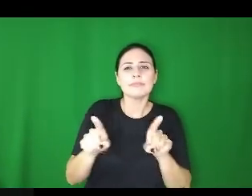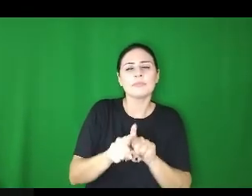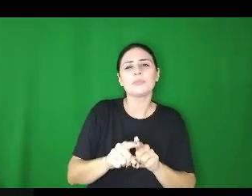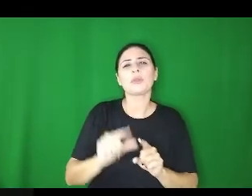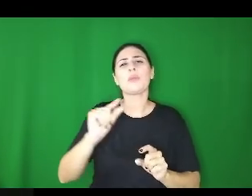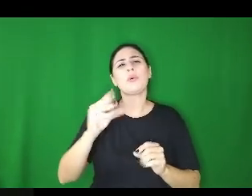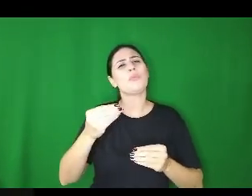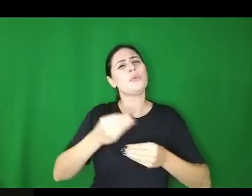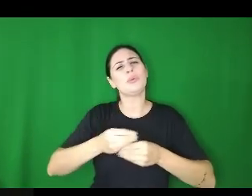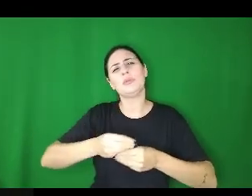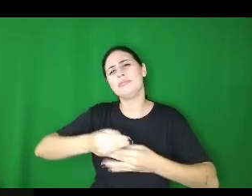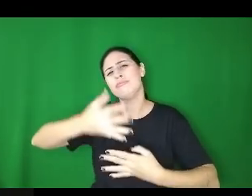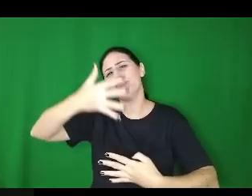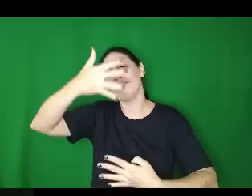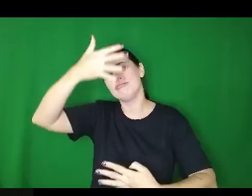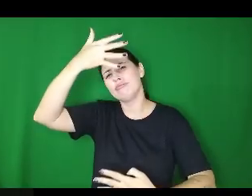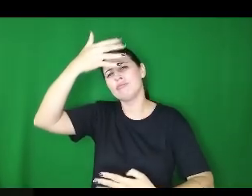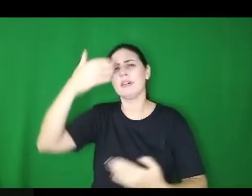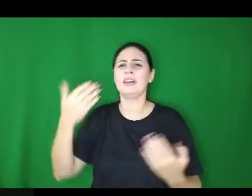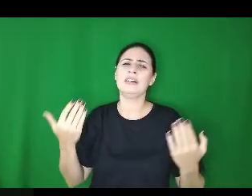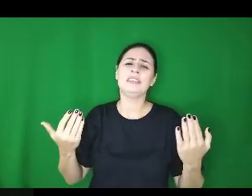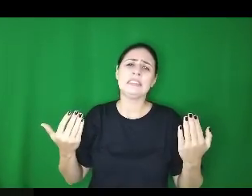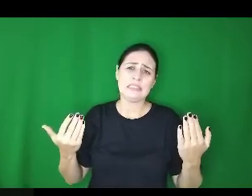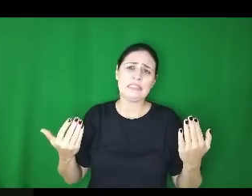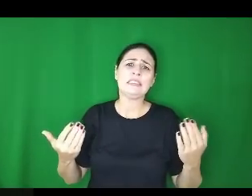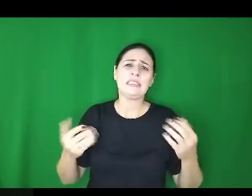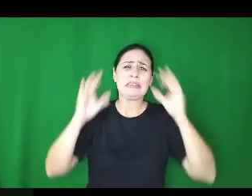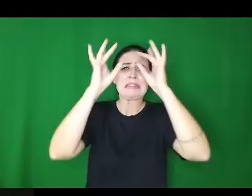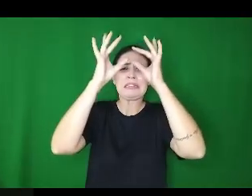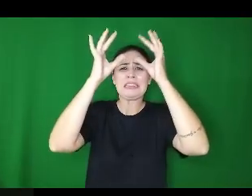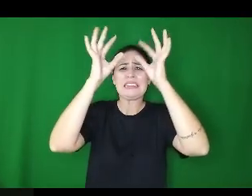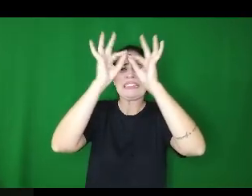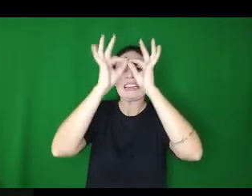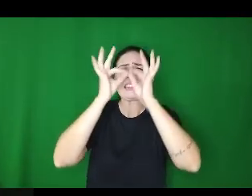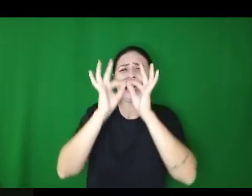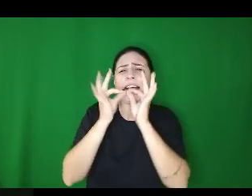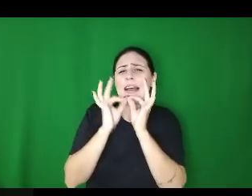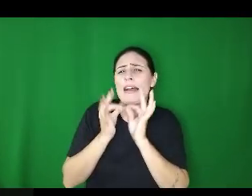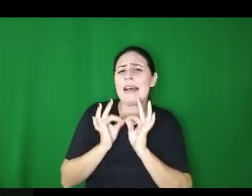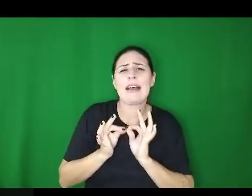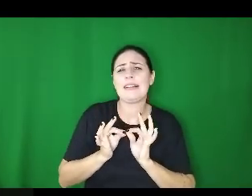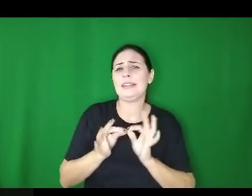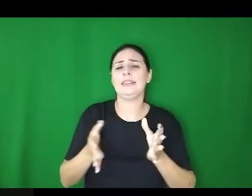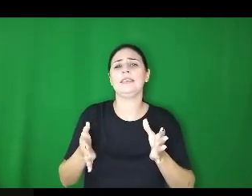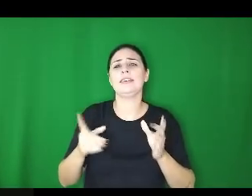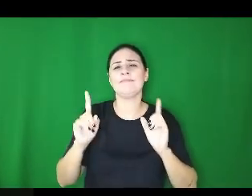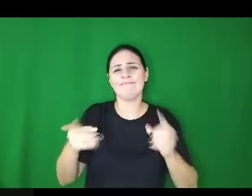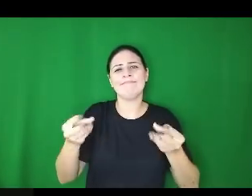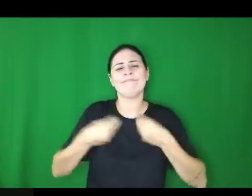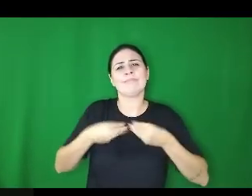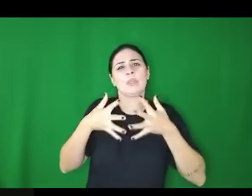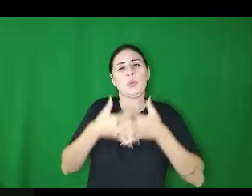mim, eu falei no dia do referencial curricular do Paraná, do lançamento, que se eu tivesse o poder de decisão, eu